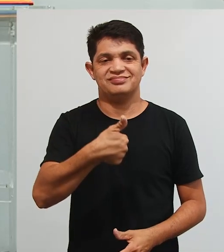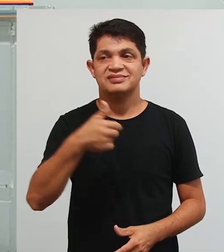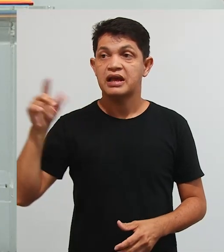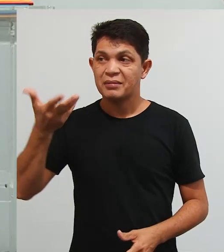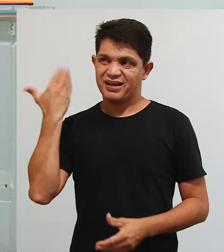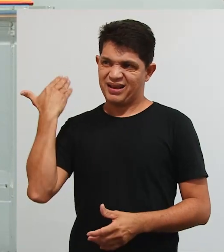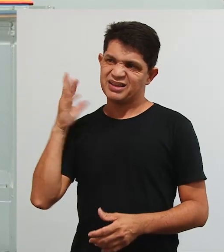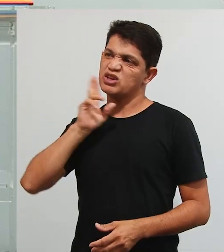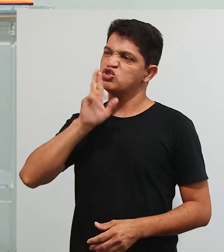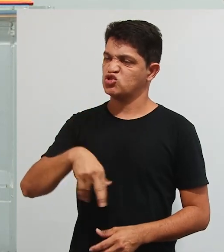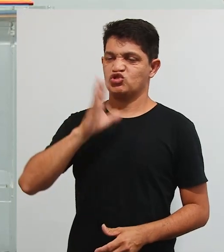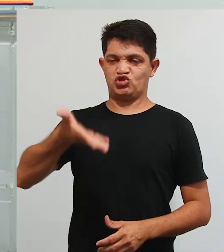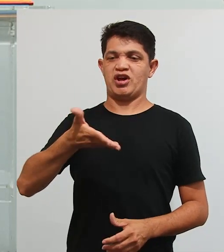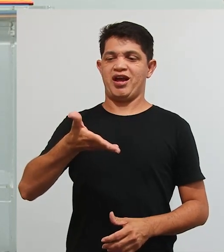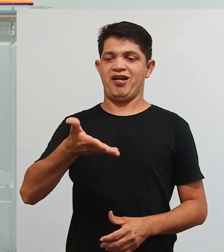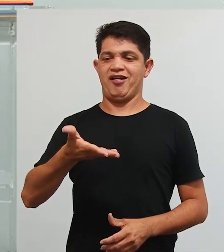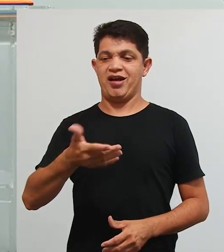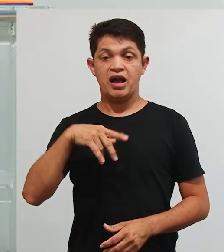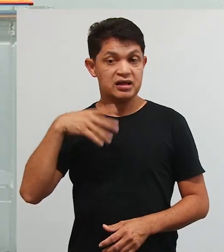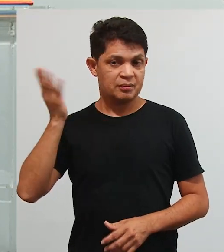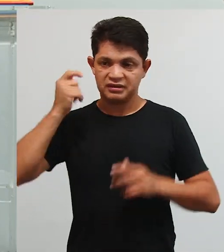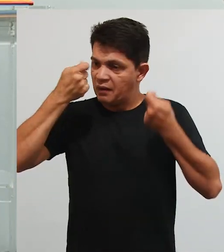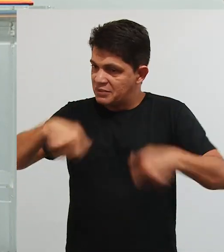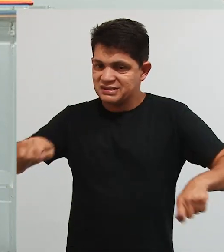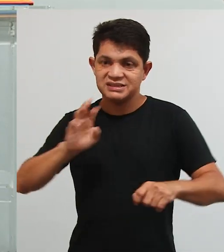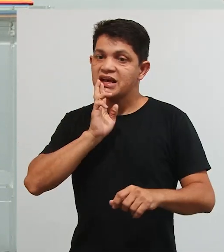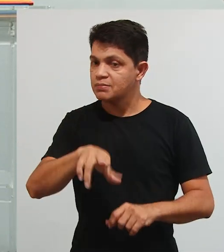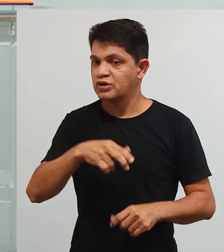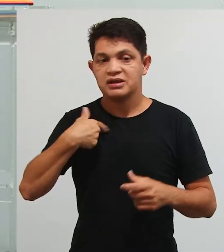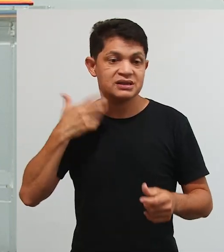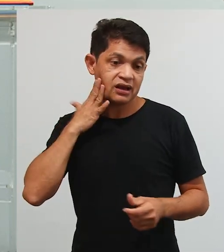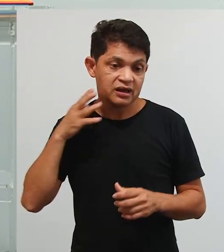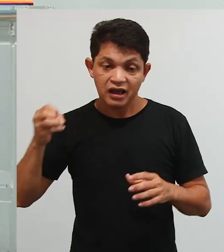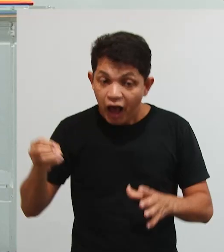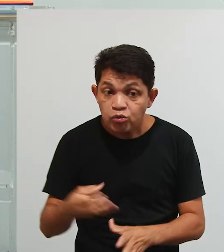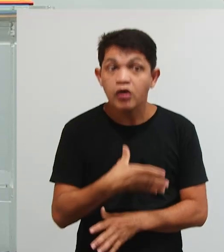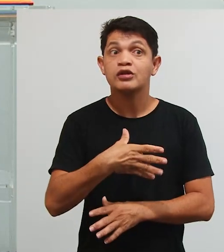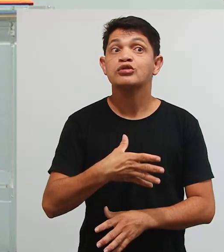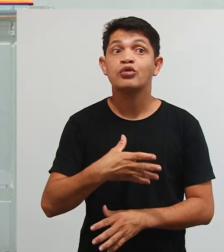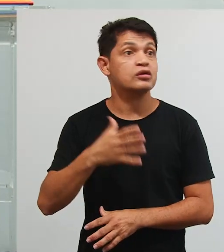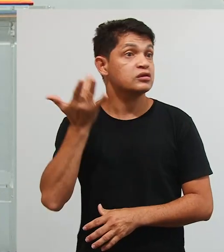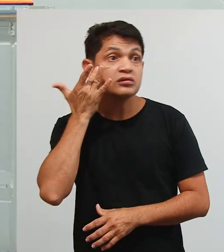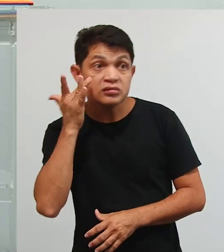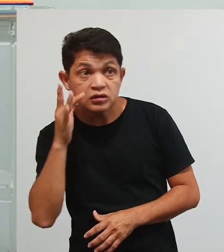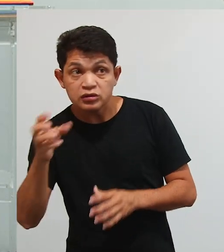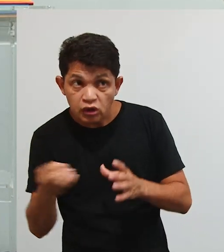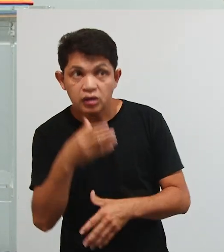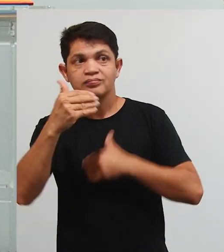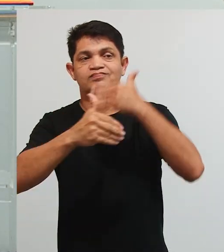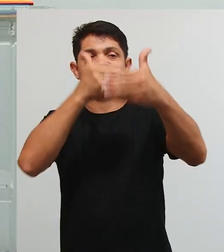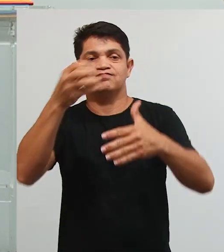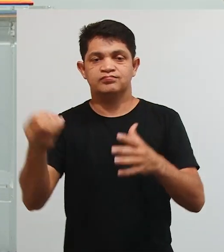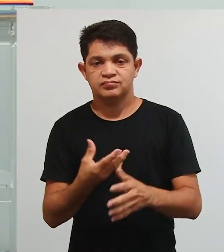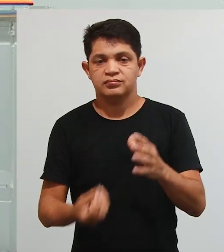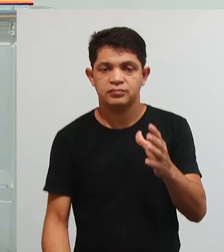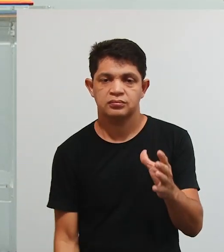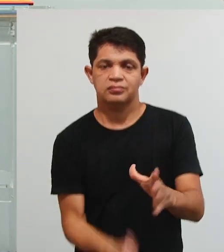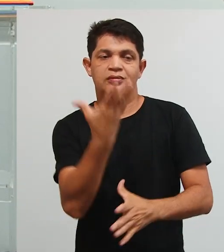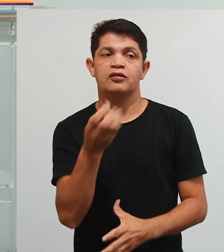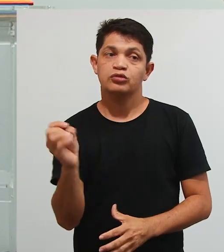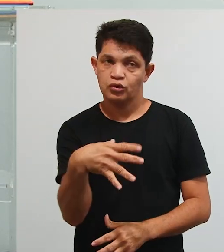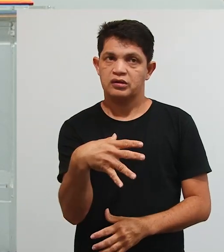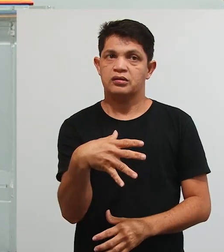vai fazer a evolução contínua. Você adaptar. Uma das essências humanas é o processo de